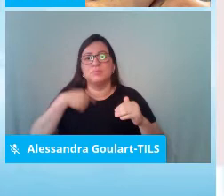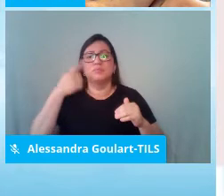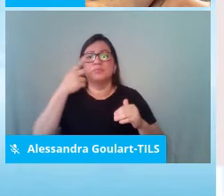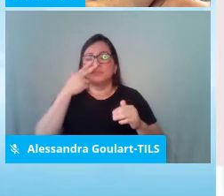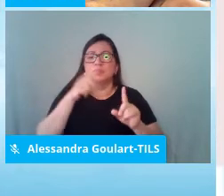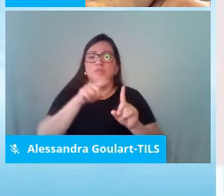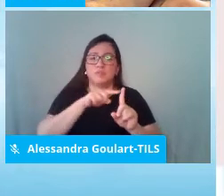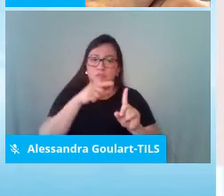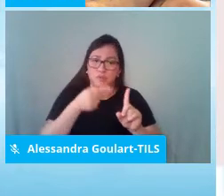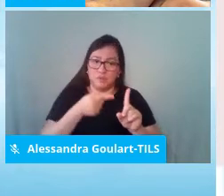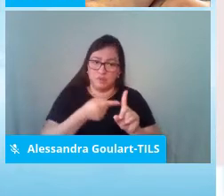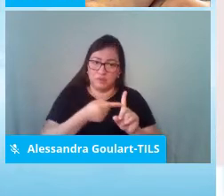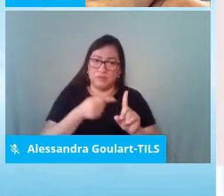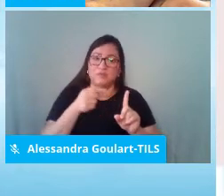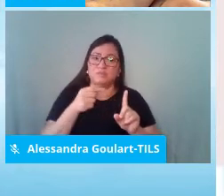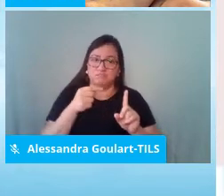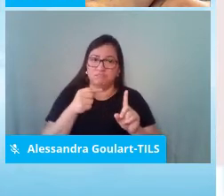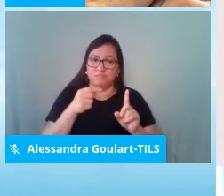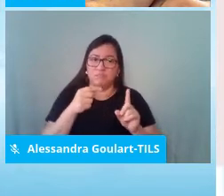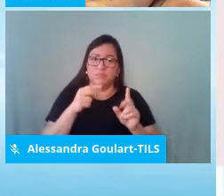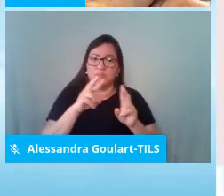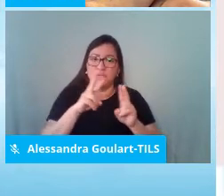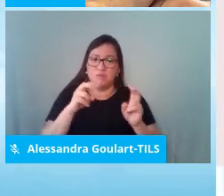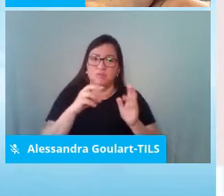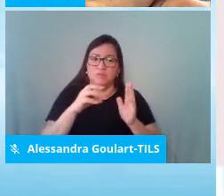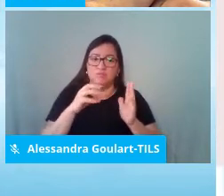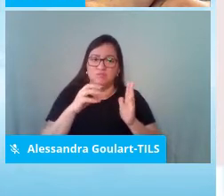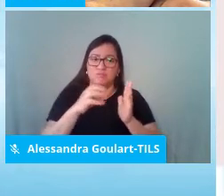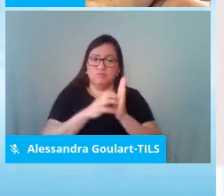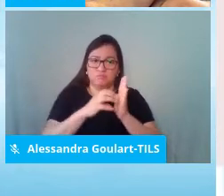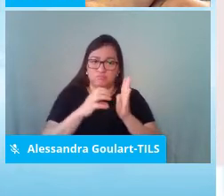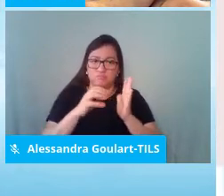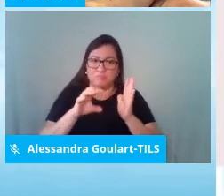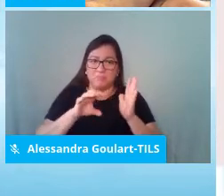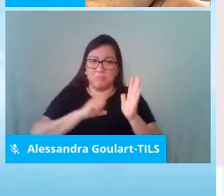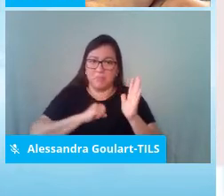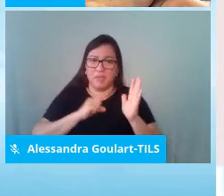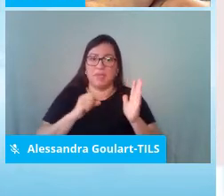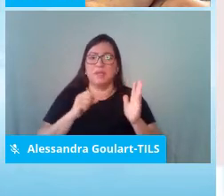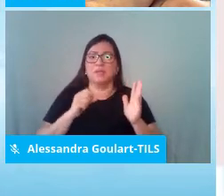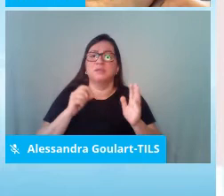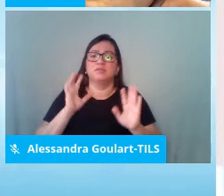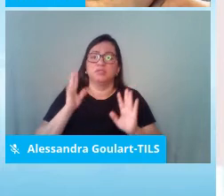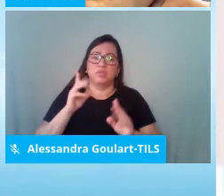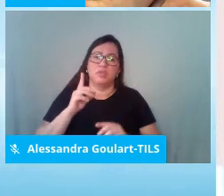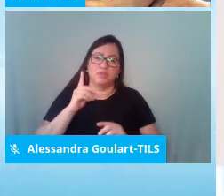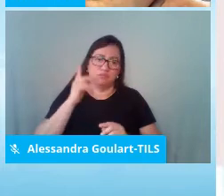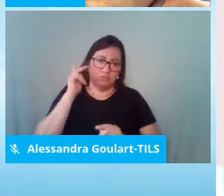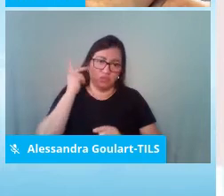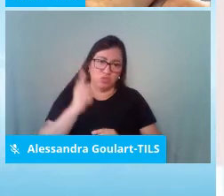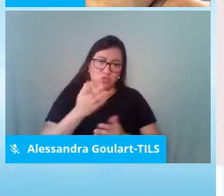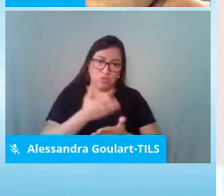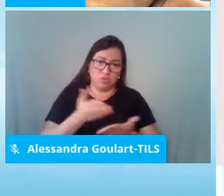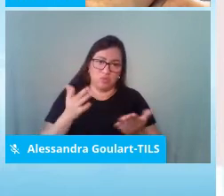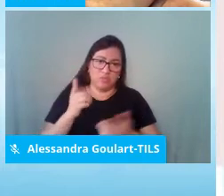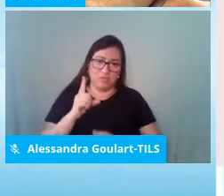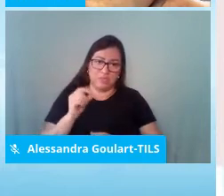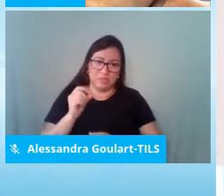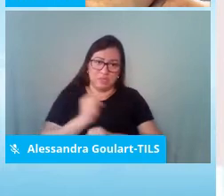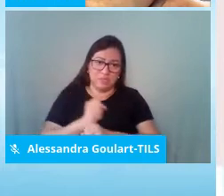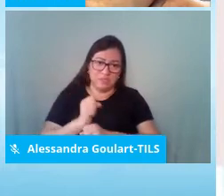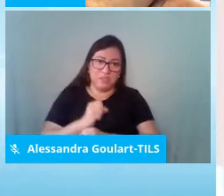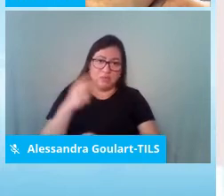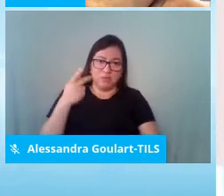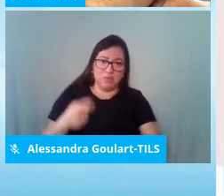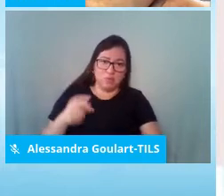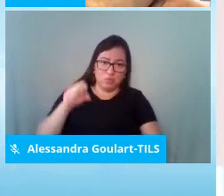na transmissão vertical do HIV. Nós temos, em toda essa série histórica de 10 anos, a região sul com as maiores taxas de detecção